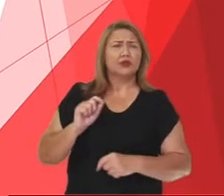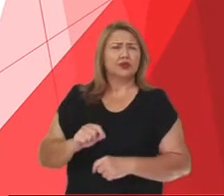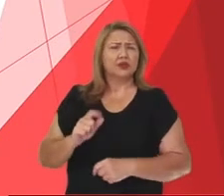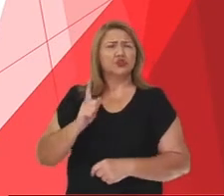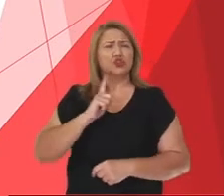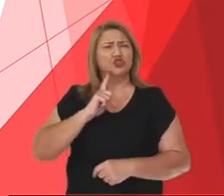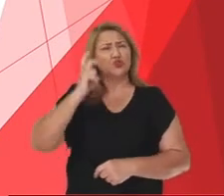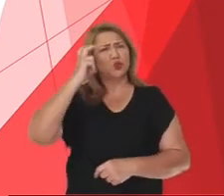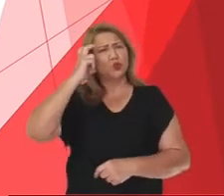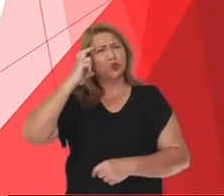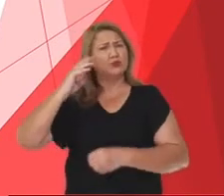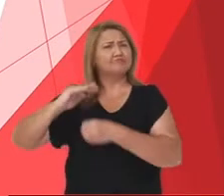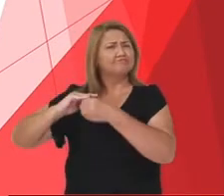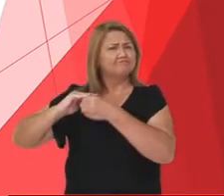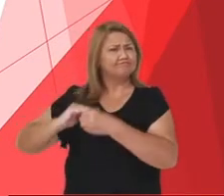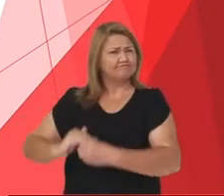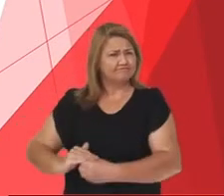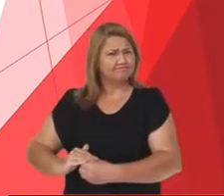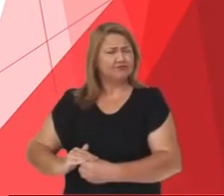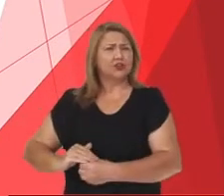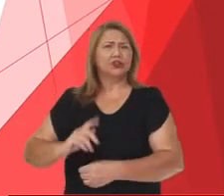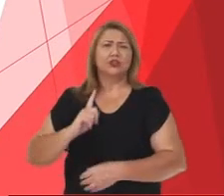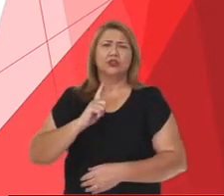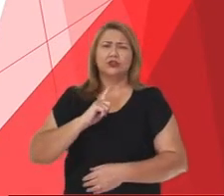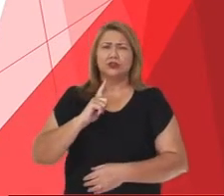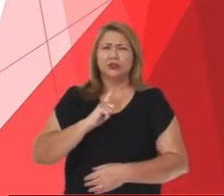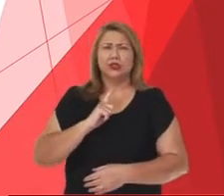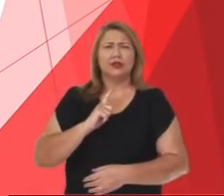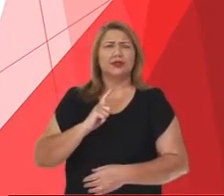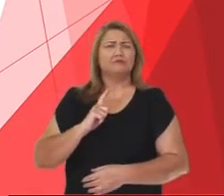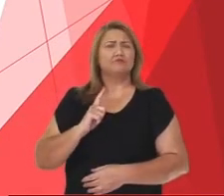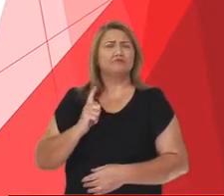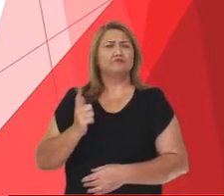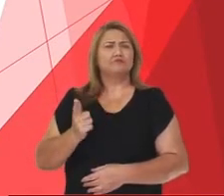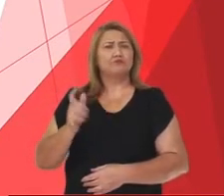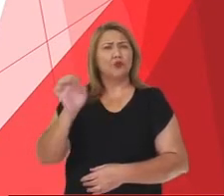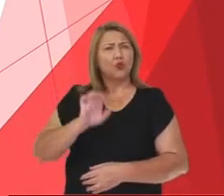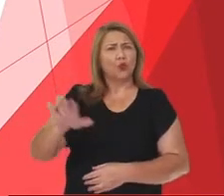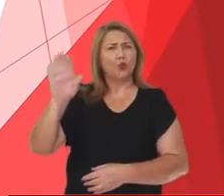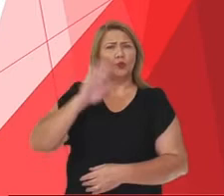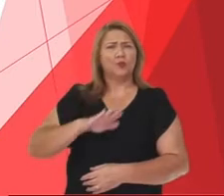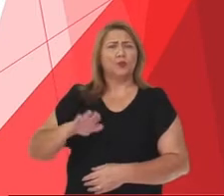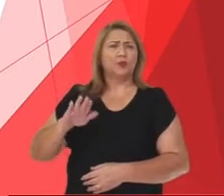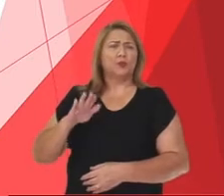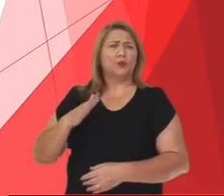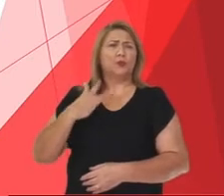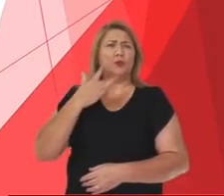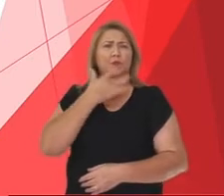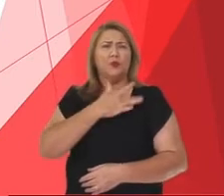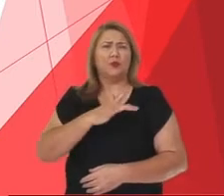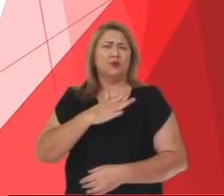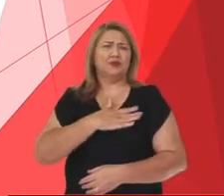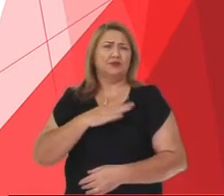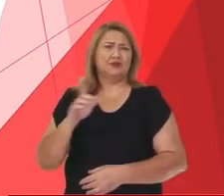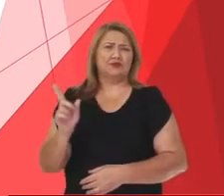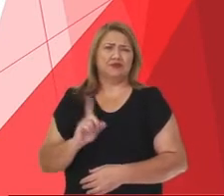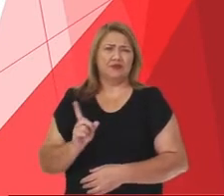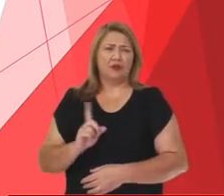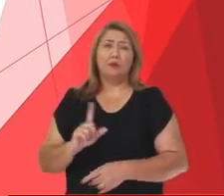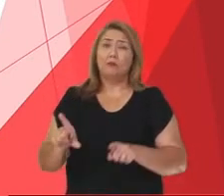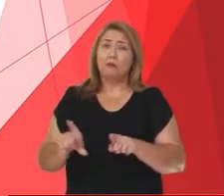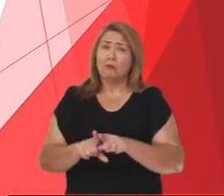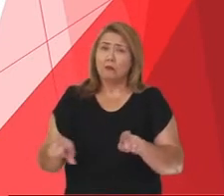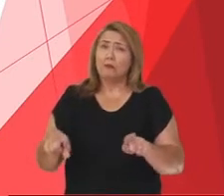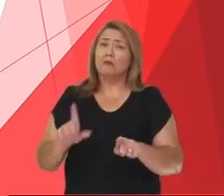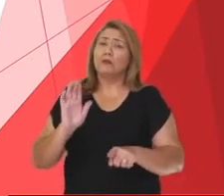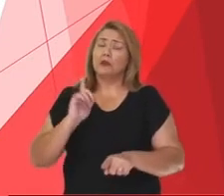tiveram a sua cultura suprimida e pouco apreciada pelos europeus, pelos colonizadores, eles